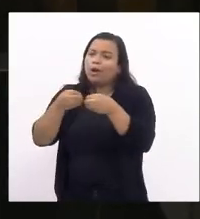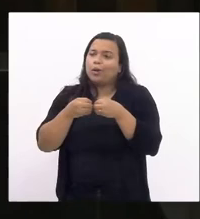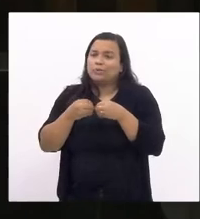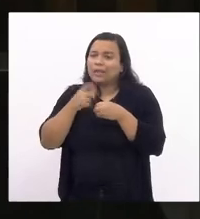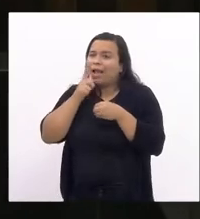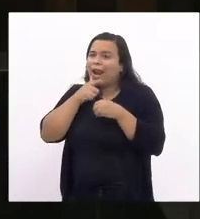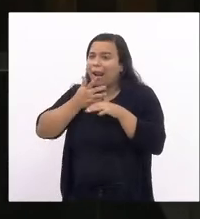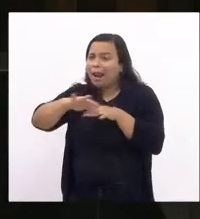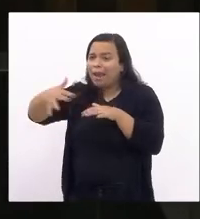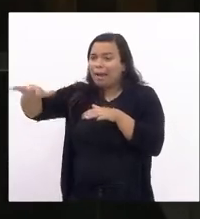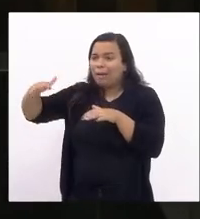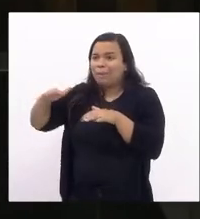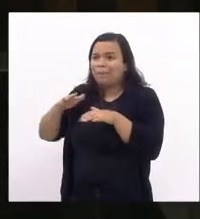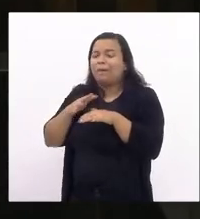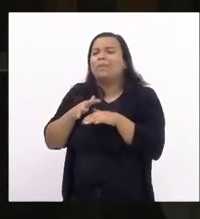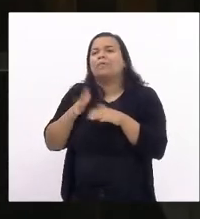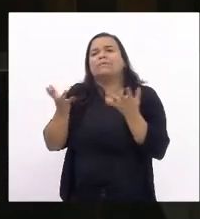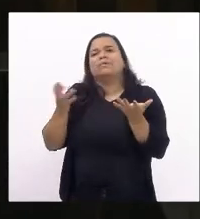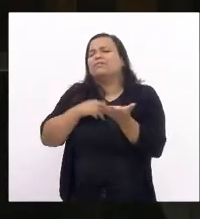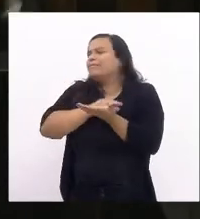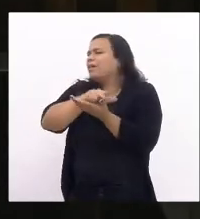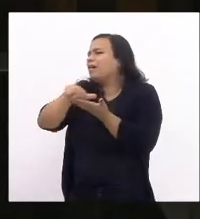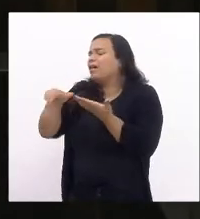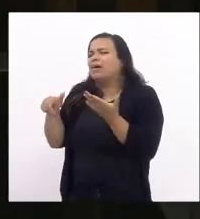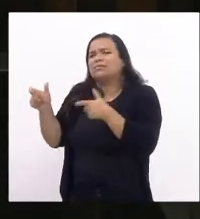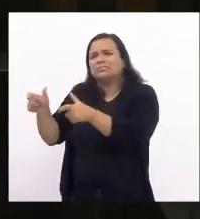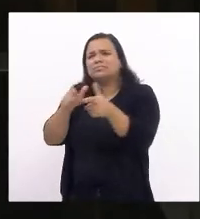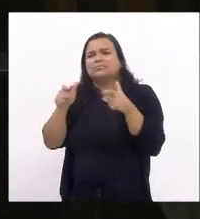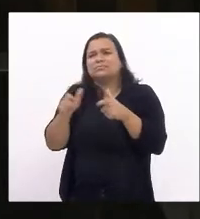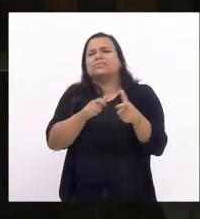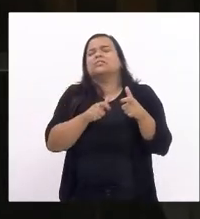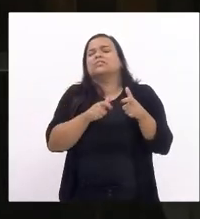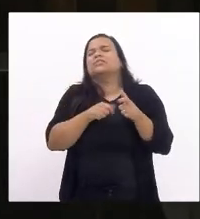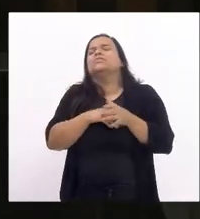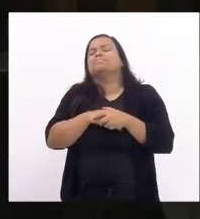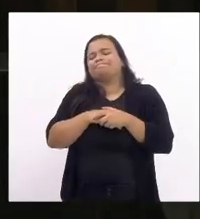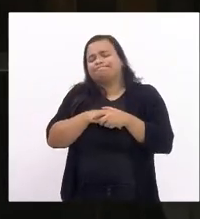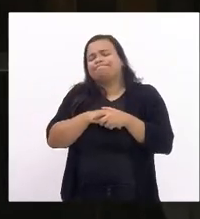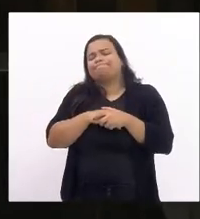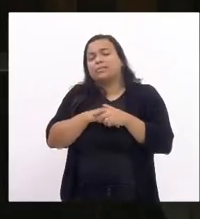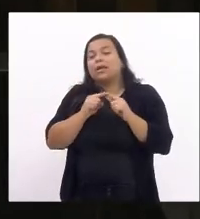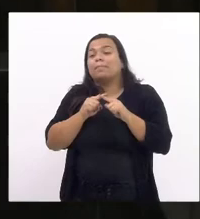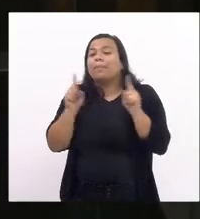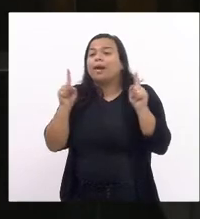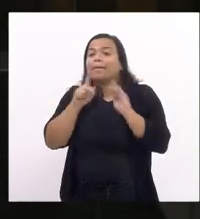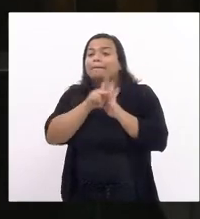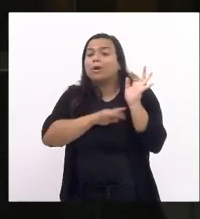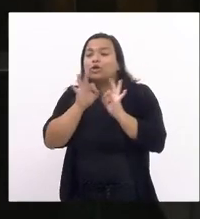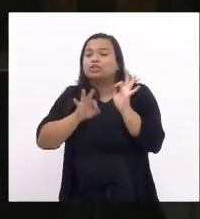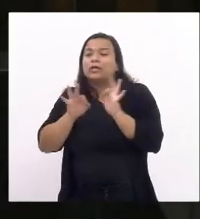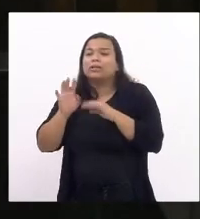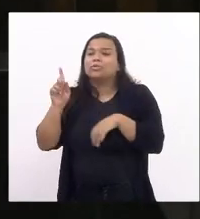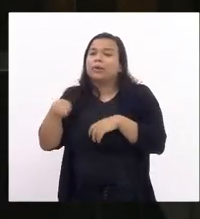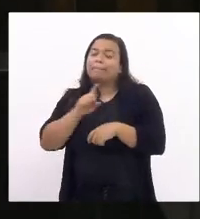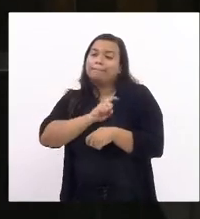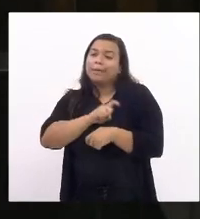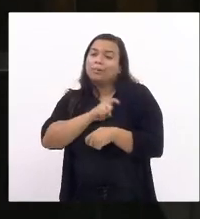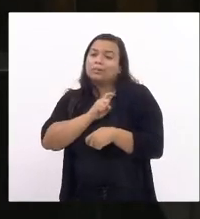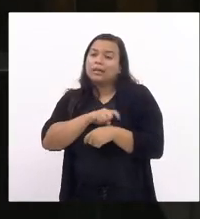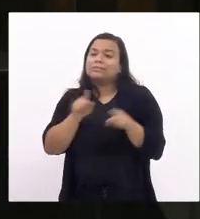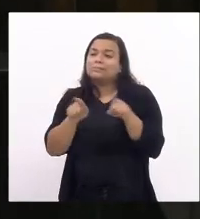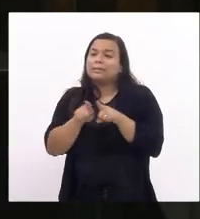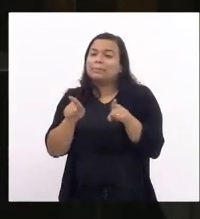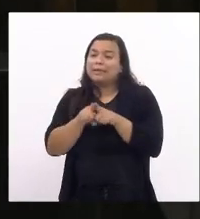né, mais bucólica, com uma ambiência praiana. Mas o projeto ele ainda é cruel de outra